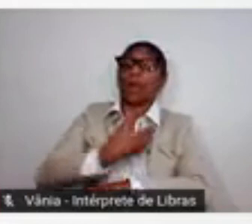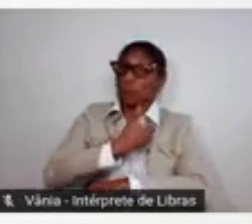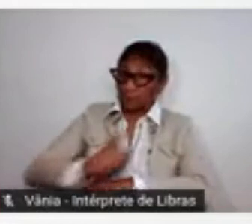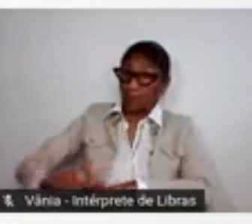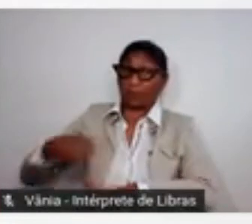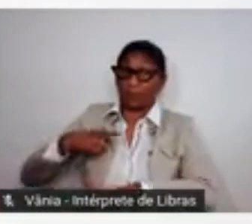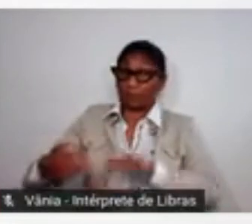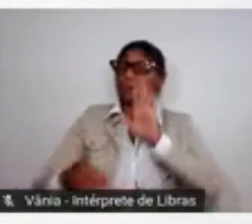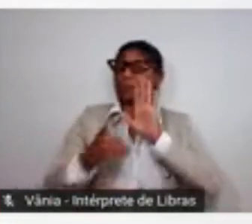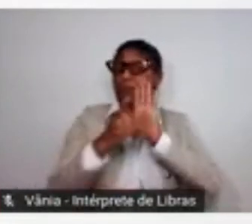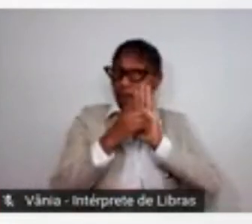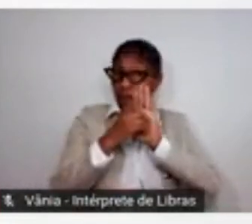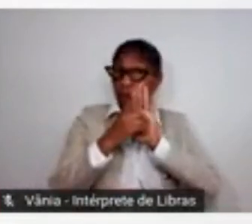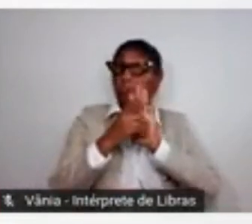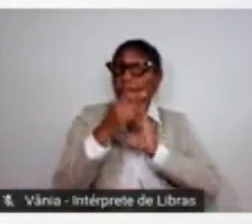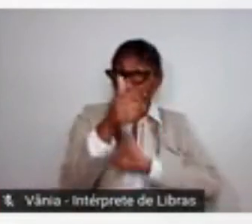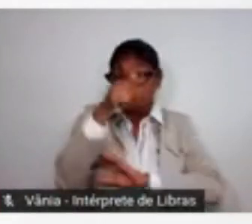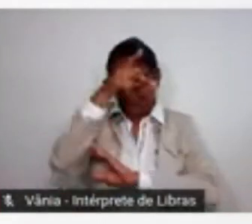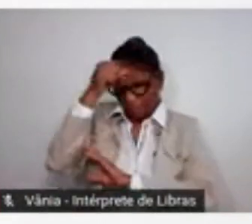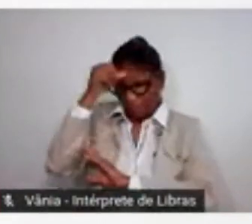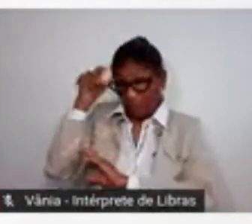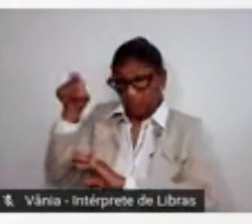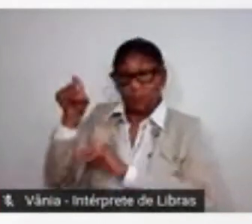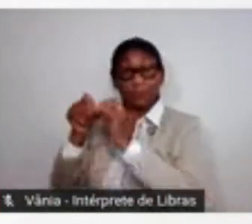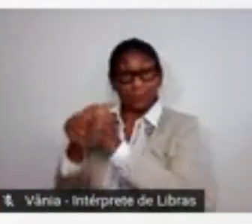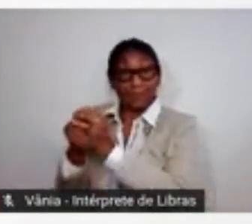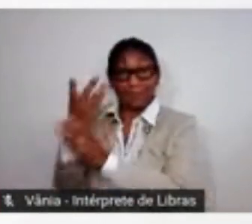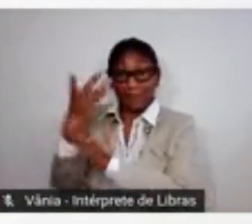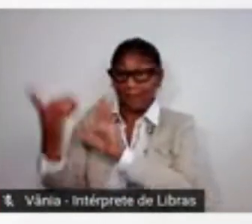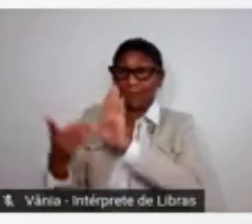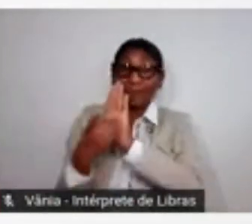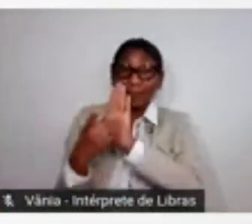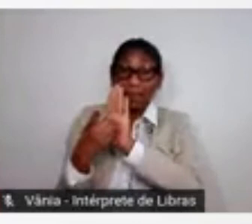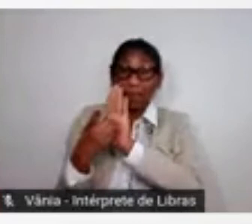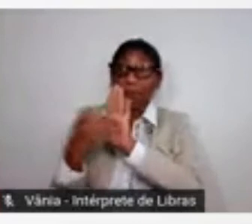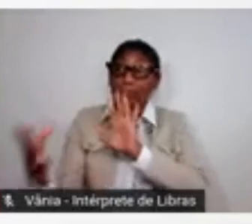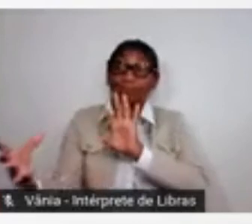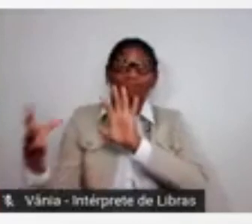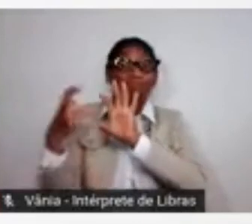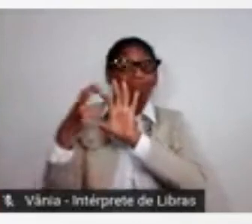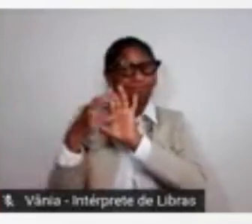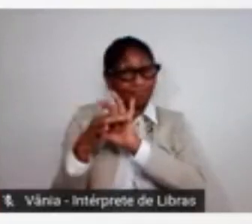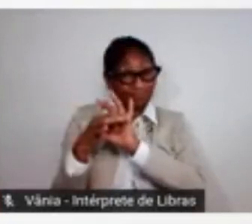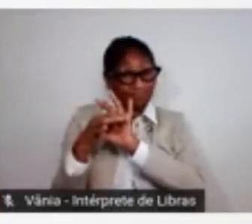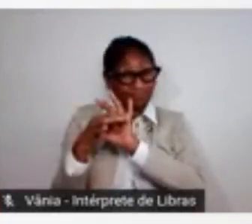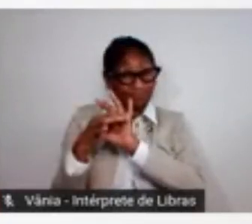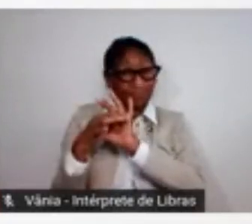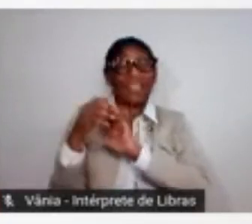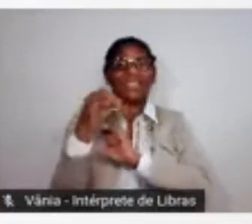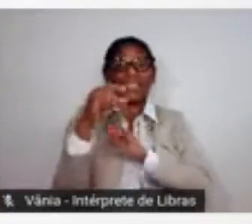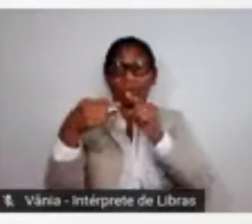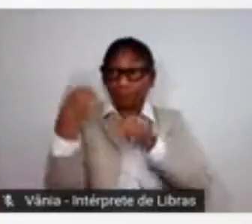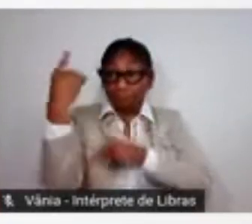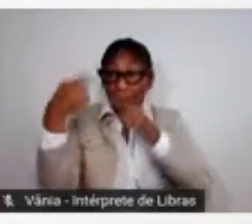menos restritivas, mais flexíveis, portanto, se houver convergência do ponto de vista